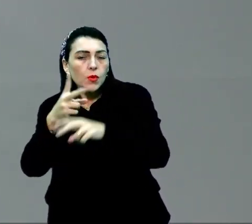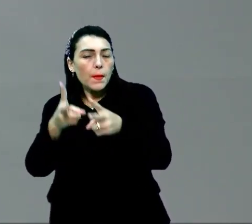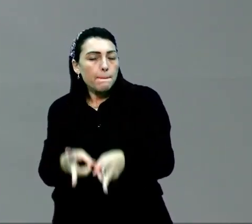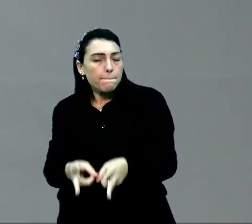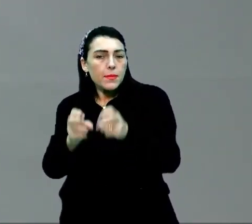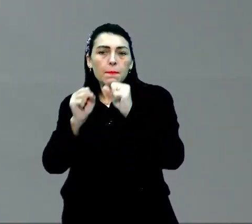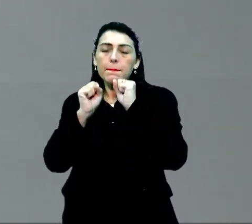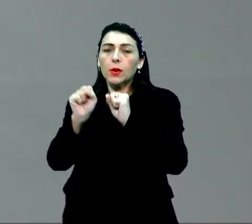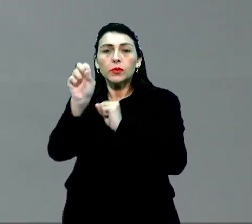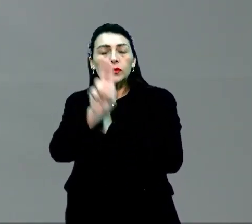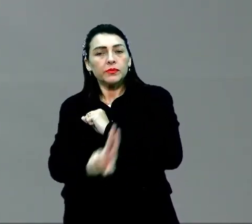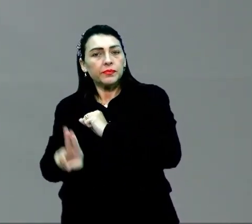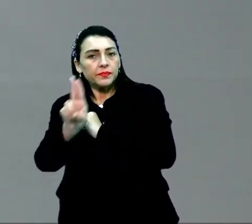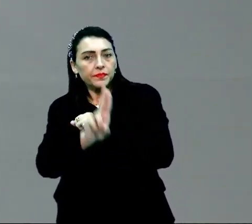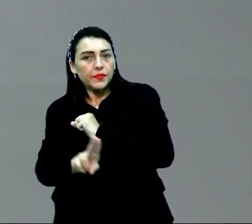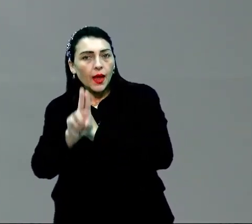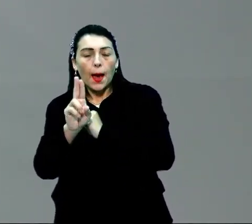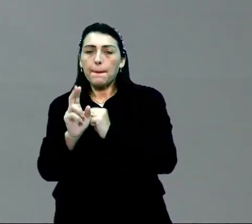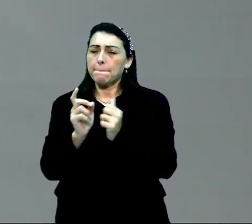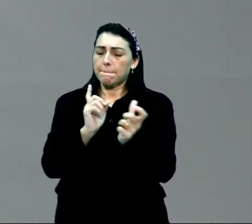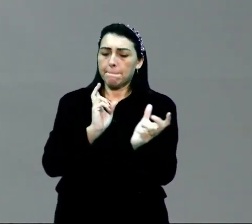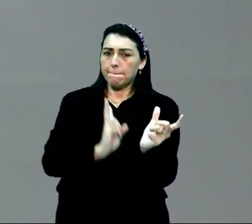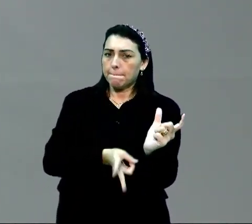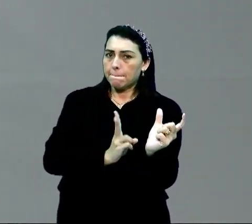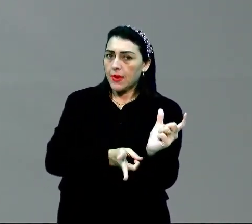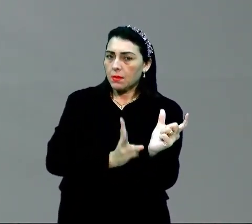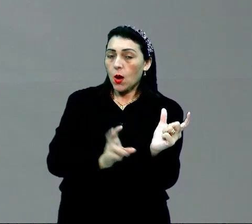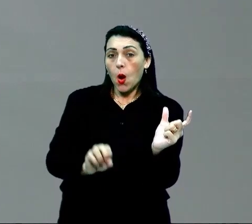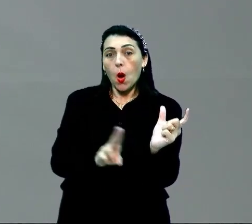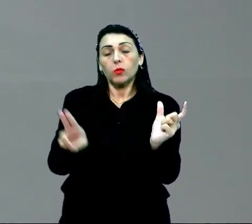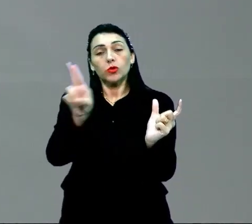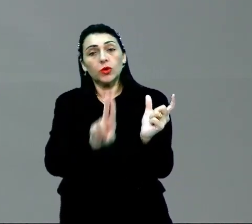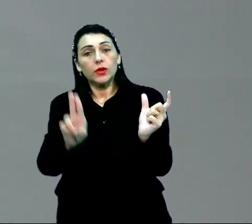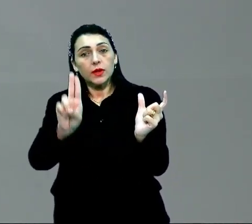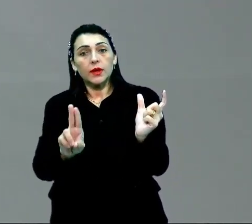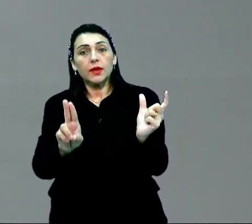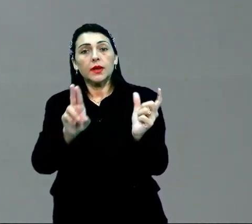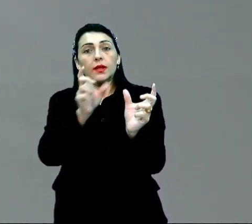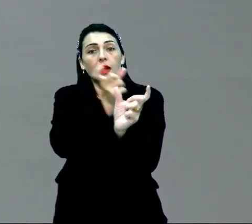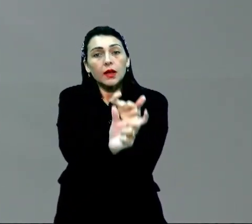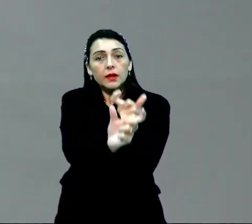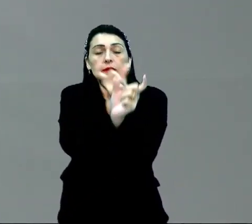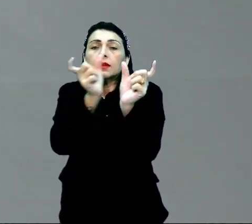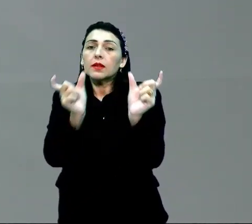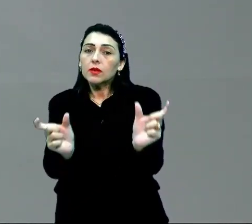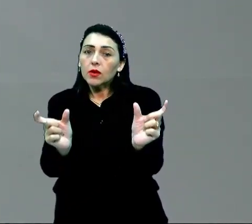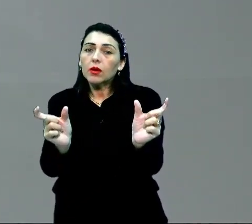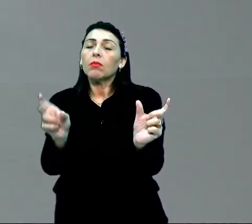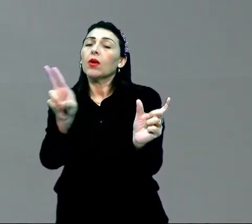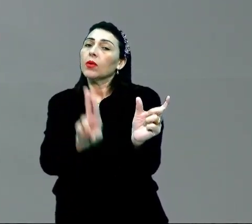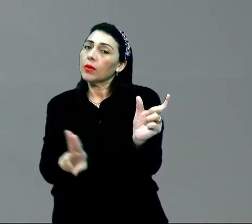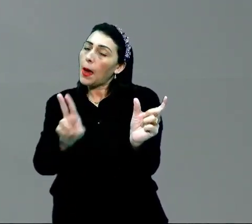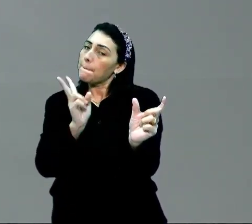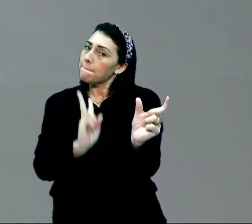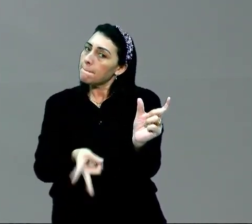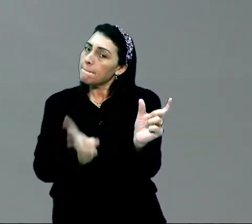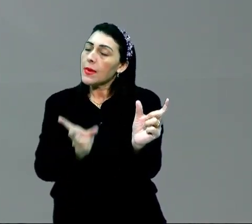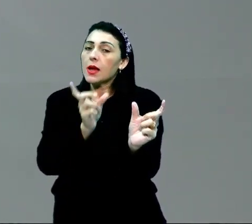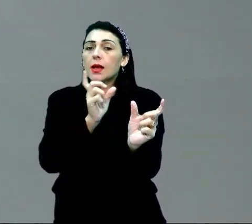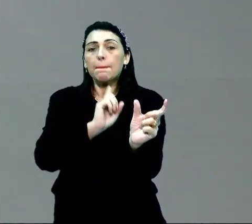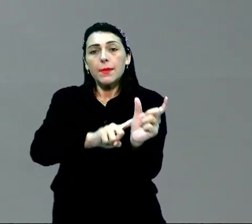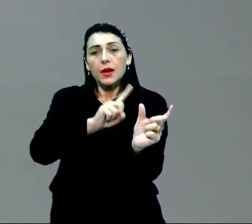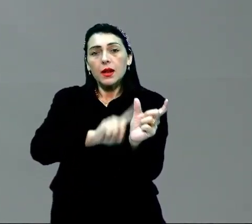que eu posso até utilizar ou as mesmas palavras do tema ou utilizar sinônimos. A Maria Fernanda até utilizou as mesmas